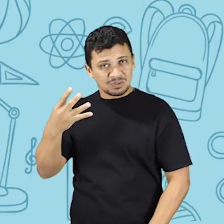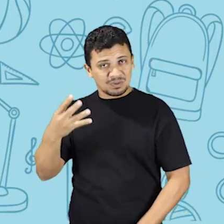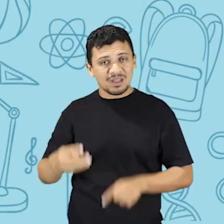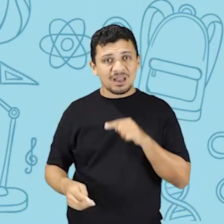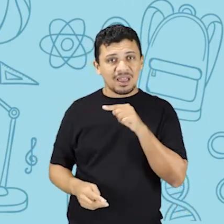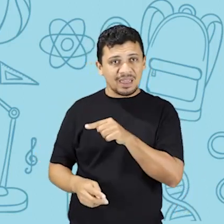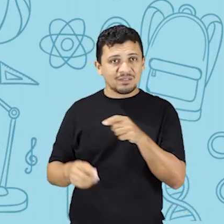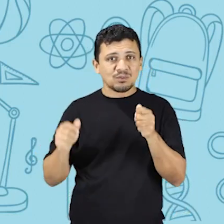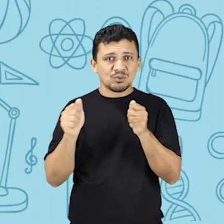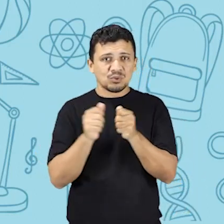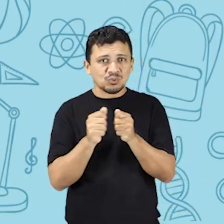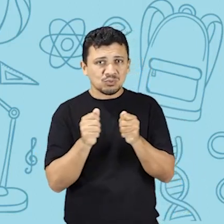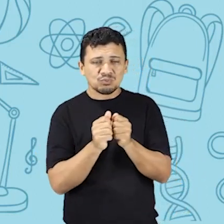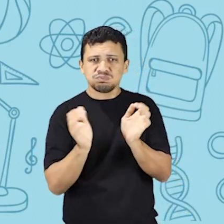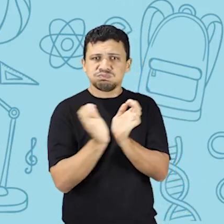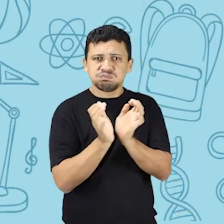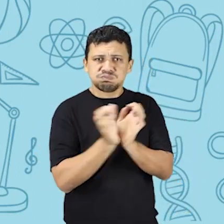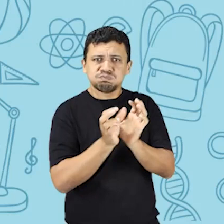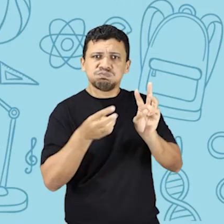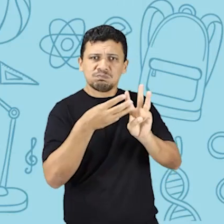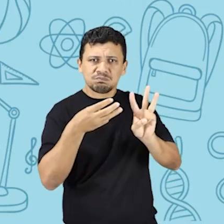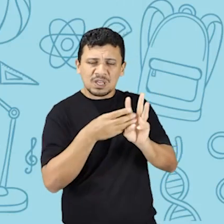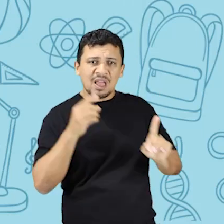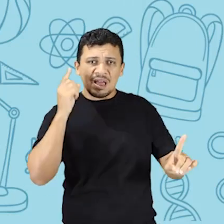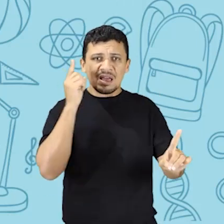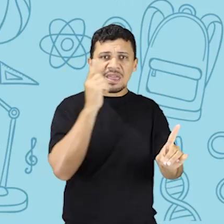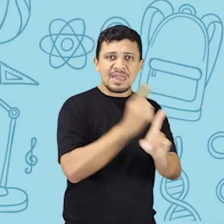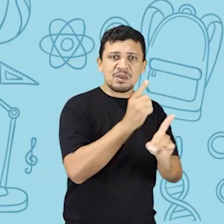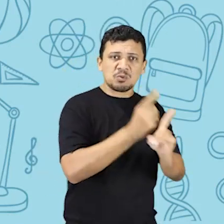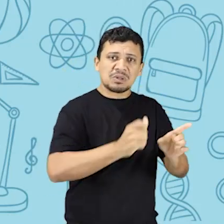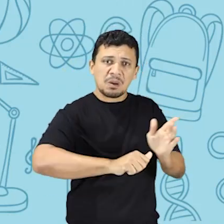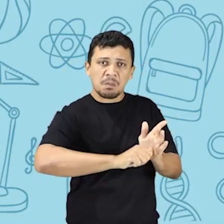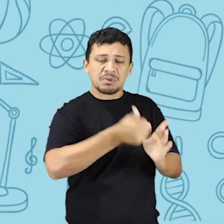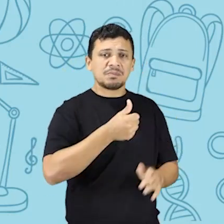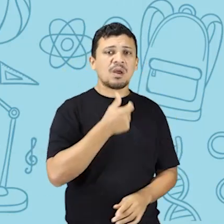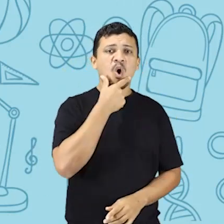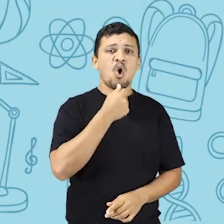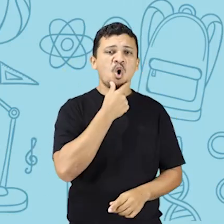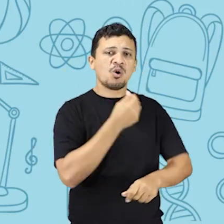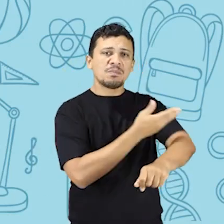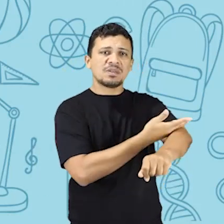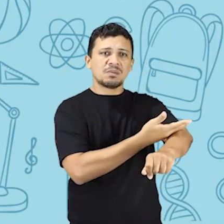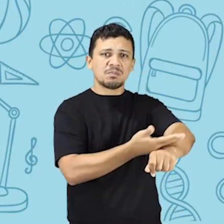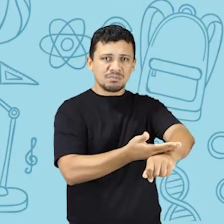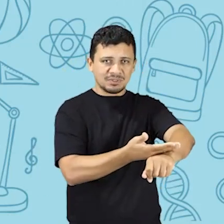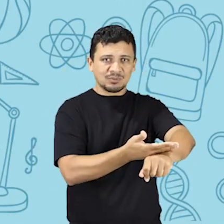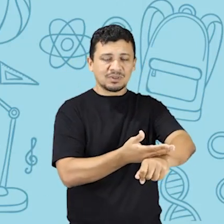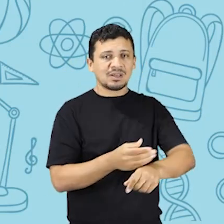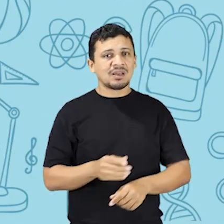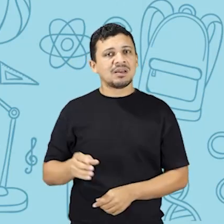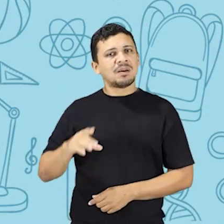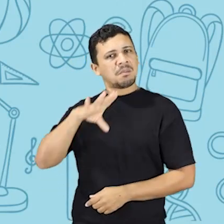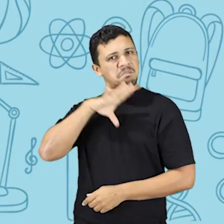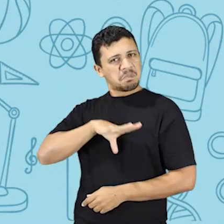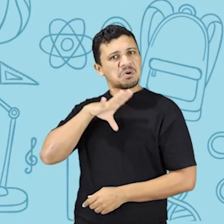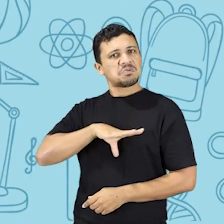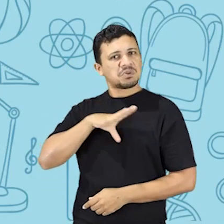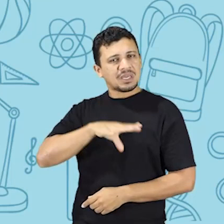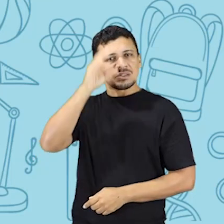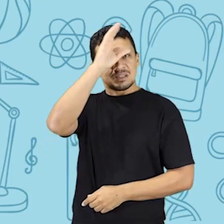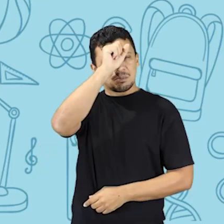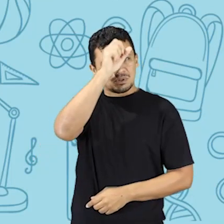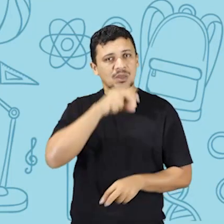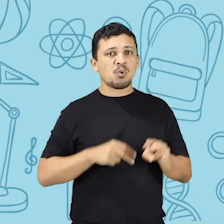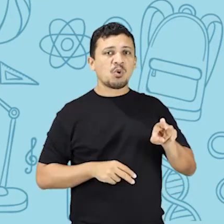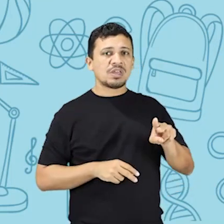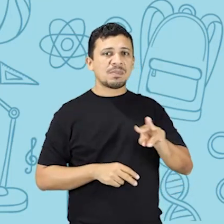Raoni e os Kayapós encontraram, pela primeira vez, os homens brancos. Aprendeu a língua portuguesa com os